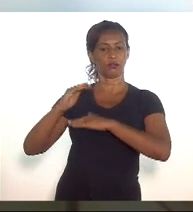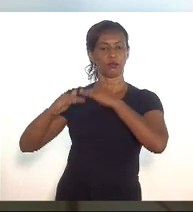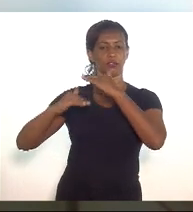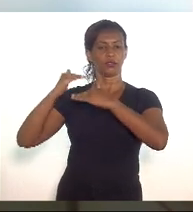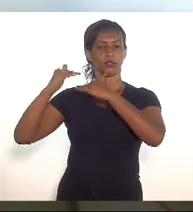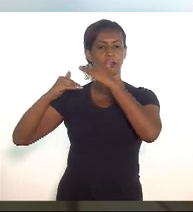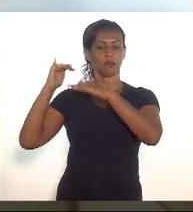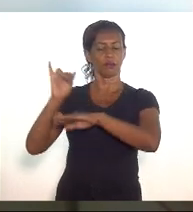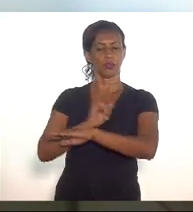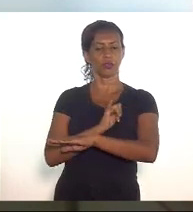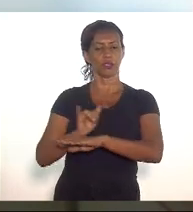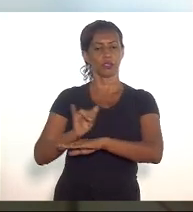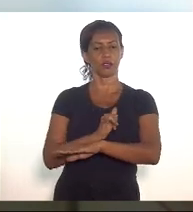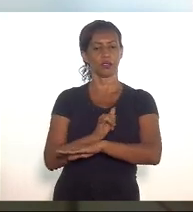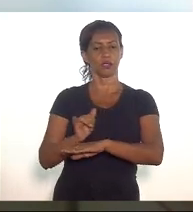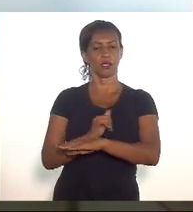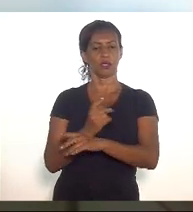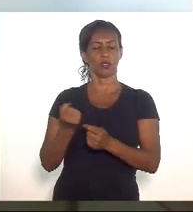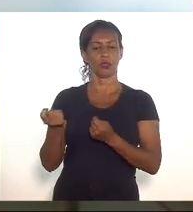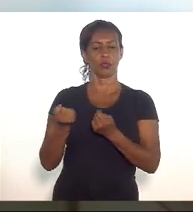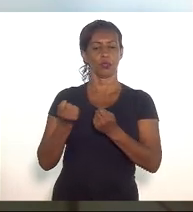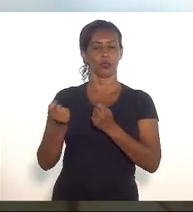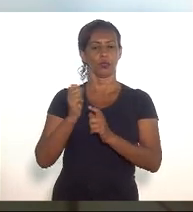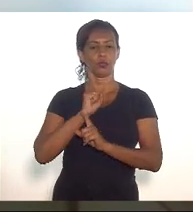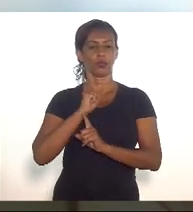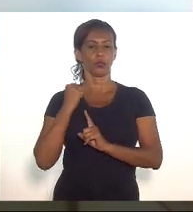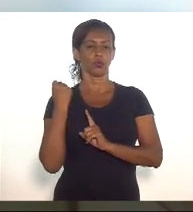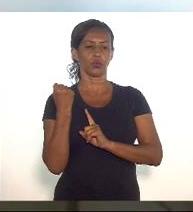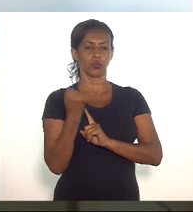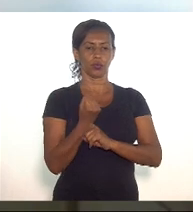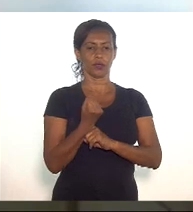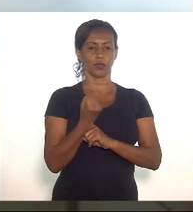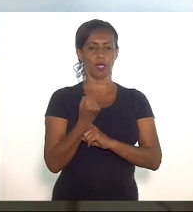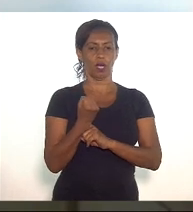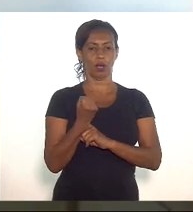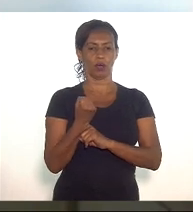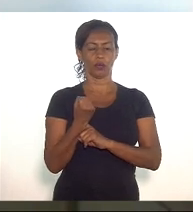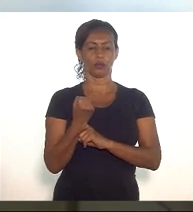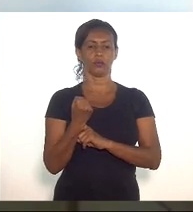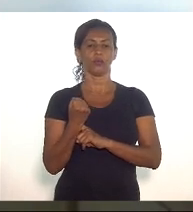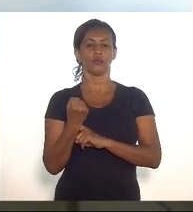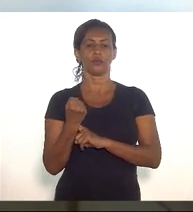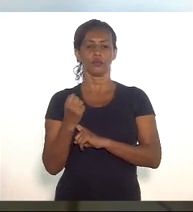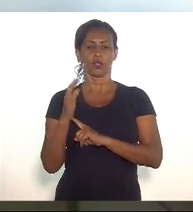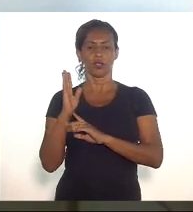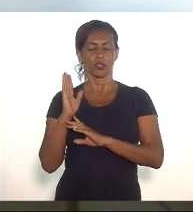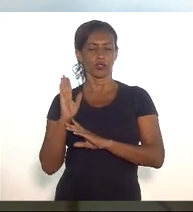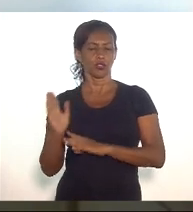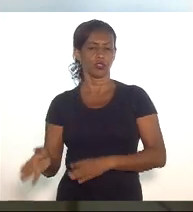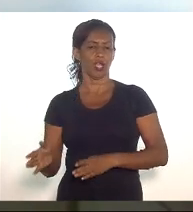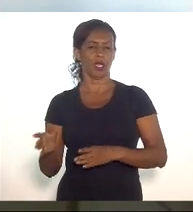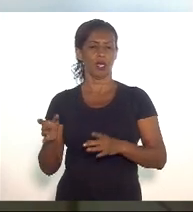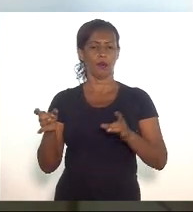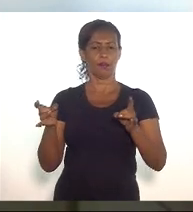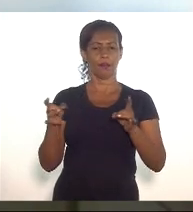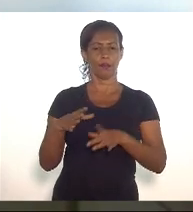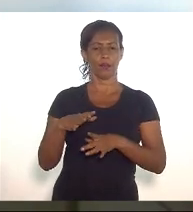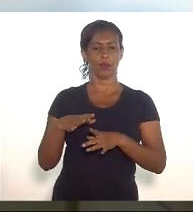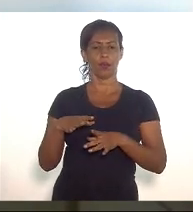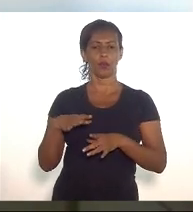desenvolvimento estratégico econômico e social, respaldado em simulações de uma